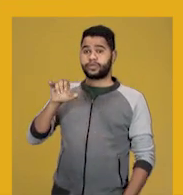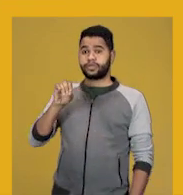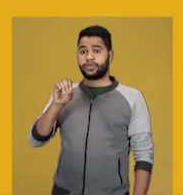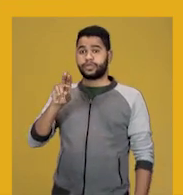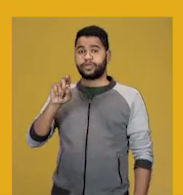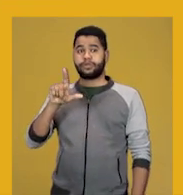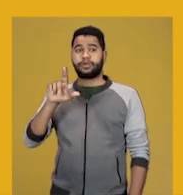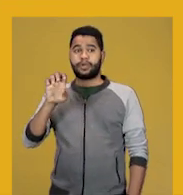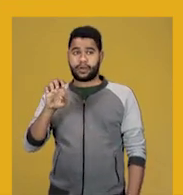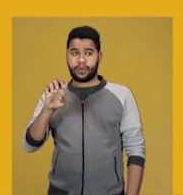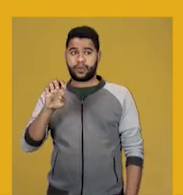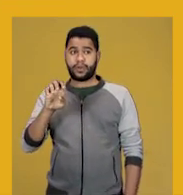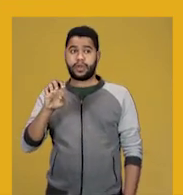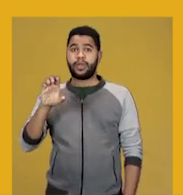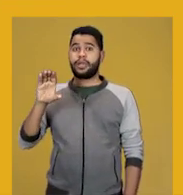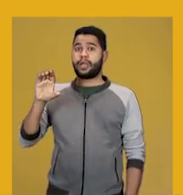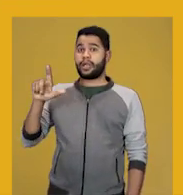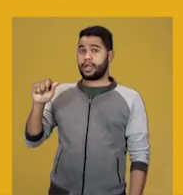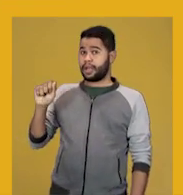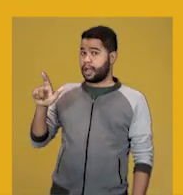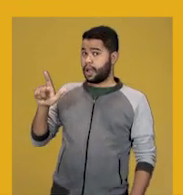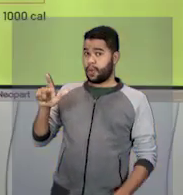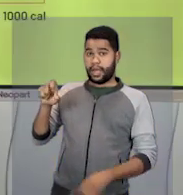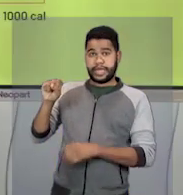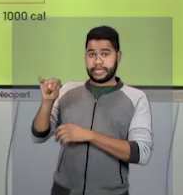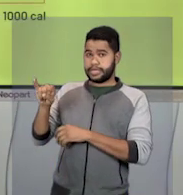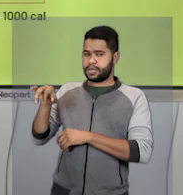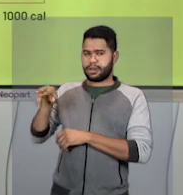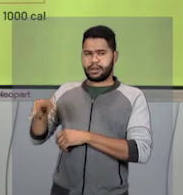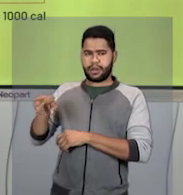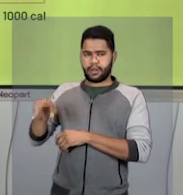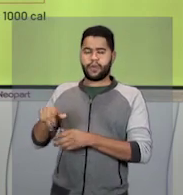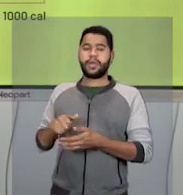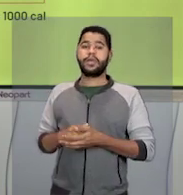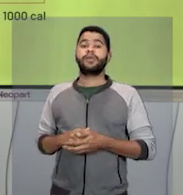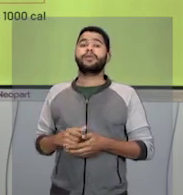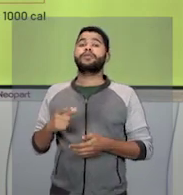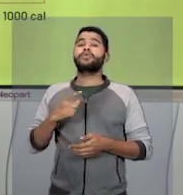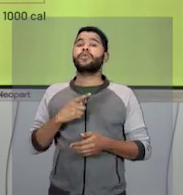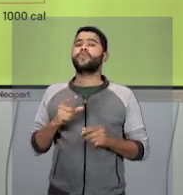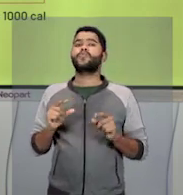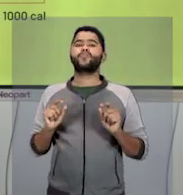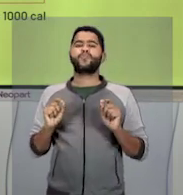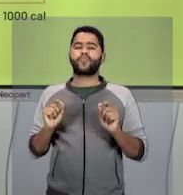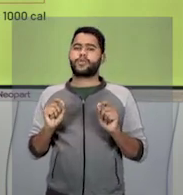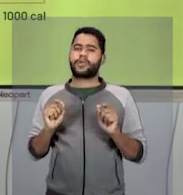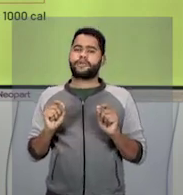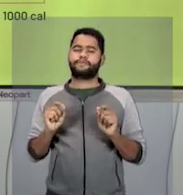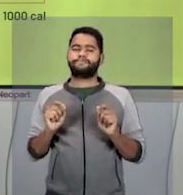e caloria não sendo do SI, ela tem que haver uma